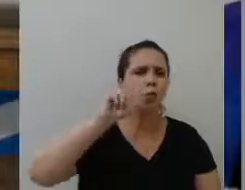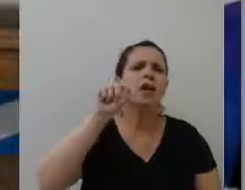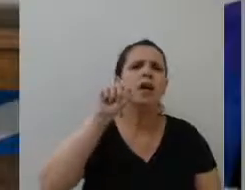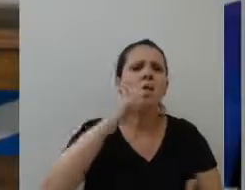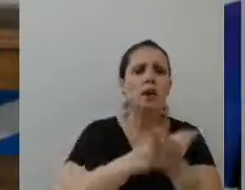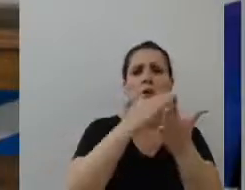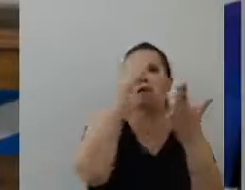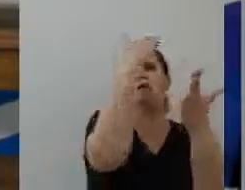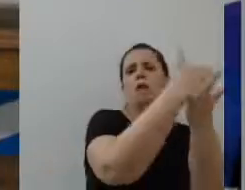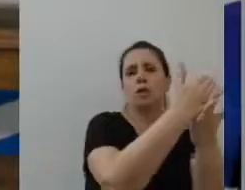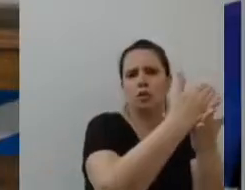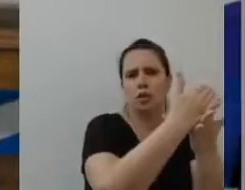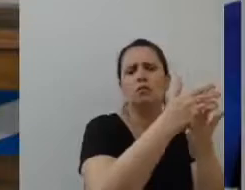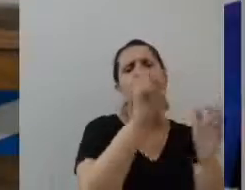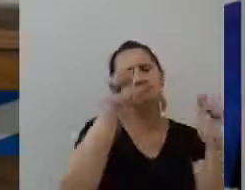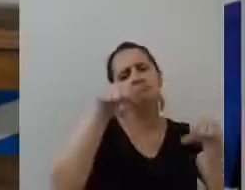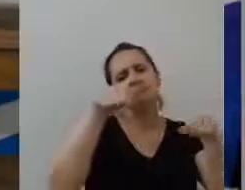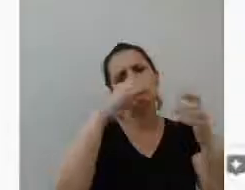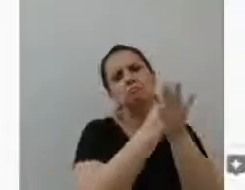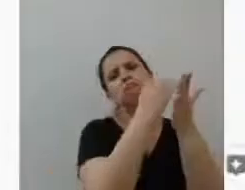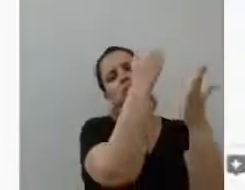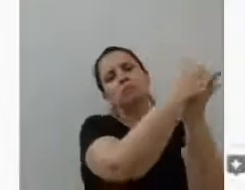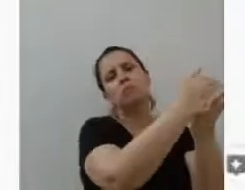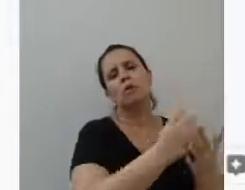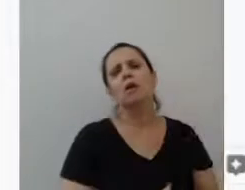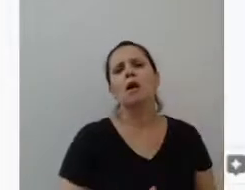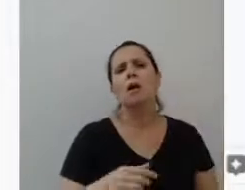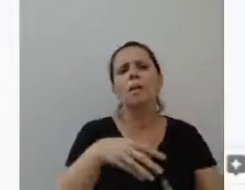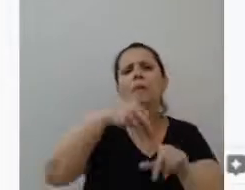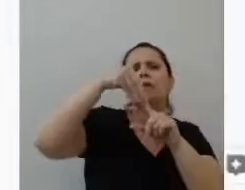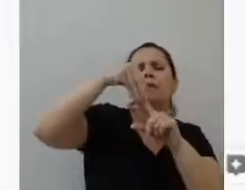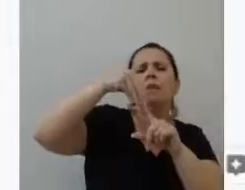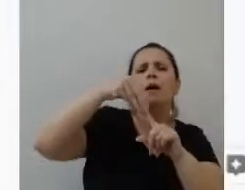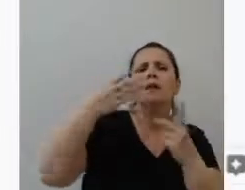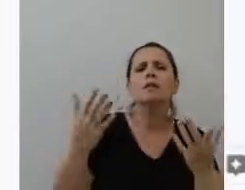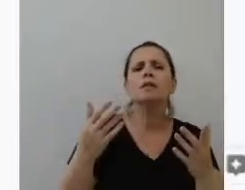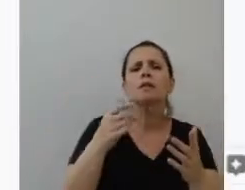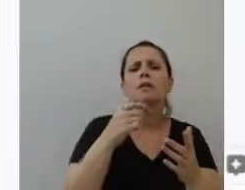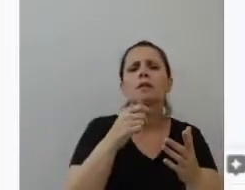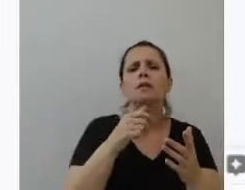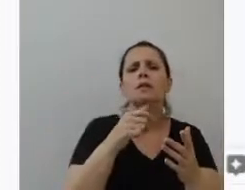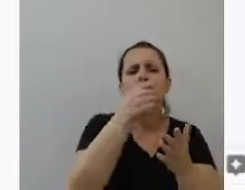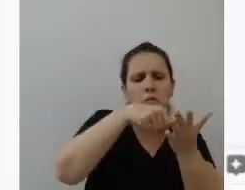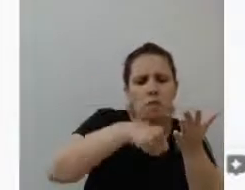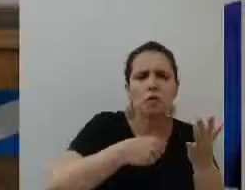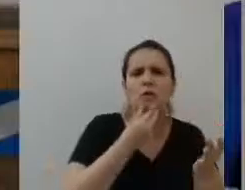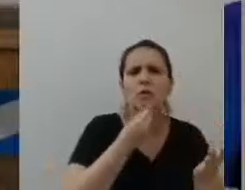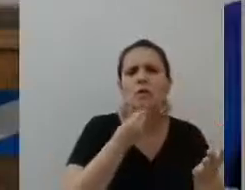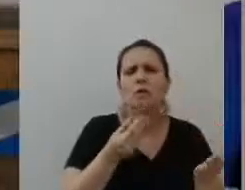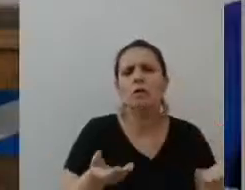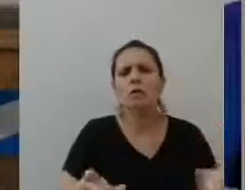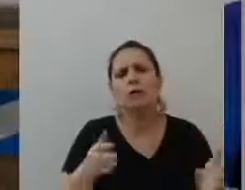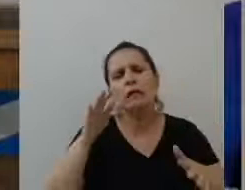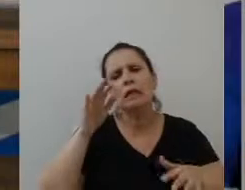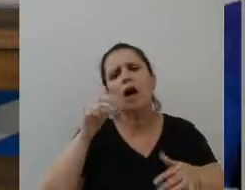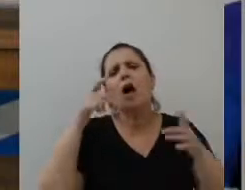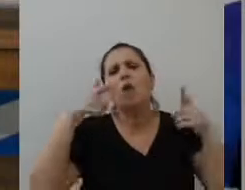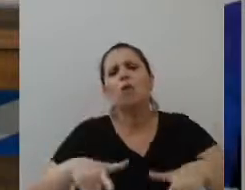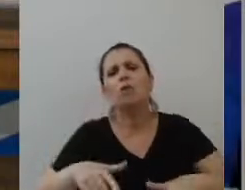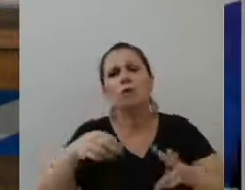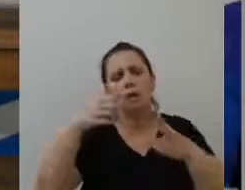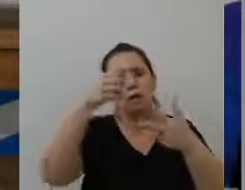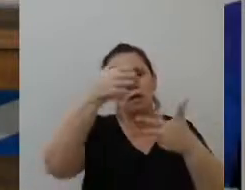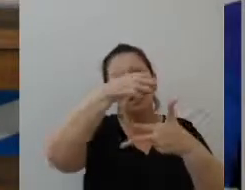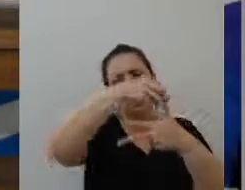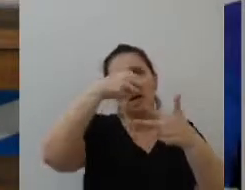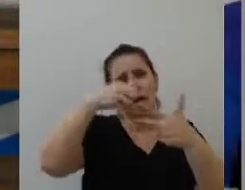Amor exagerado à pátria. Perfeito. Quais são os principais autores, alvo de concurso, Enem e SSA? Depende. Ó, no SSA